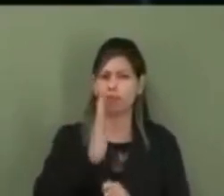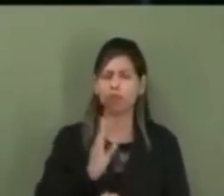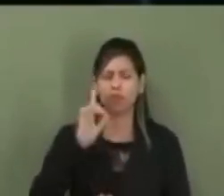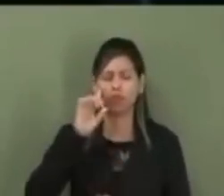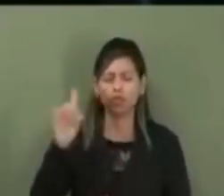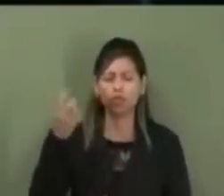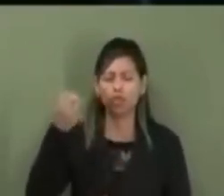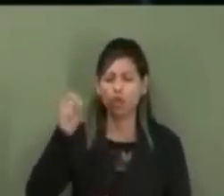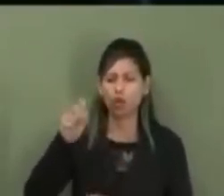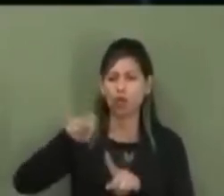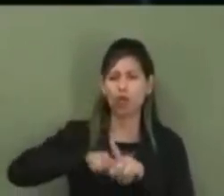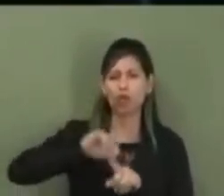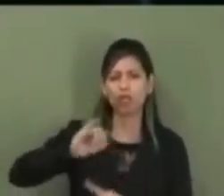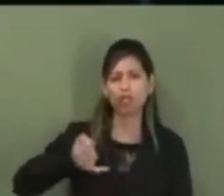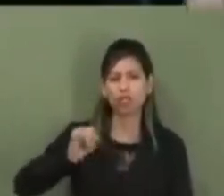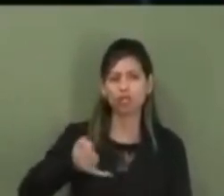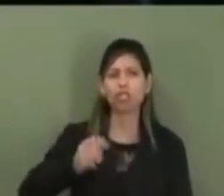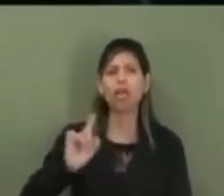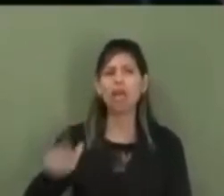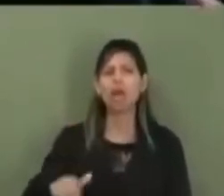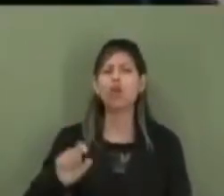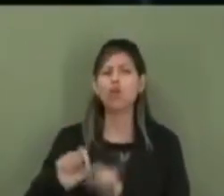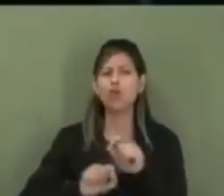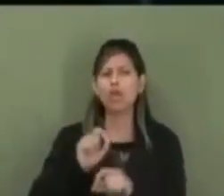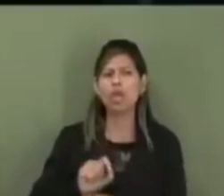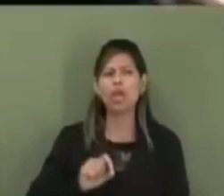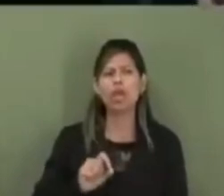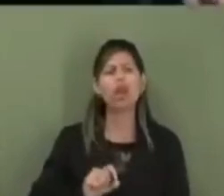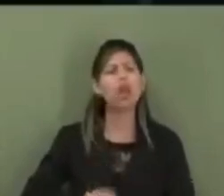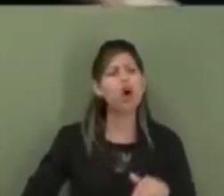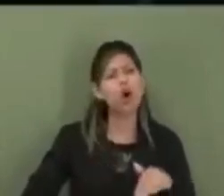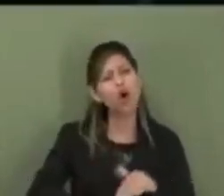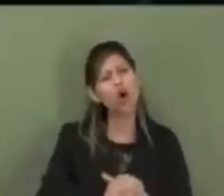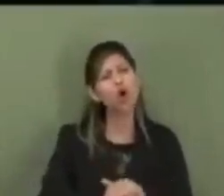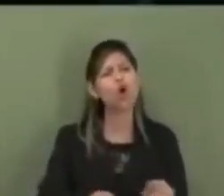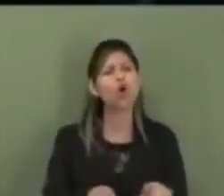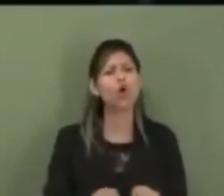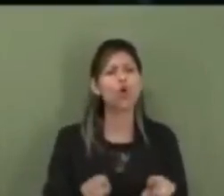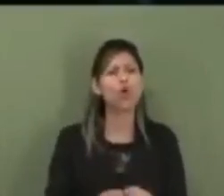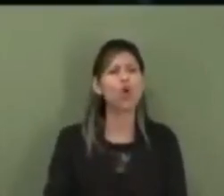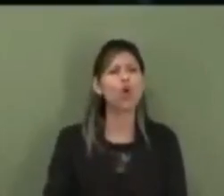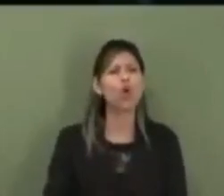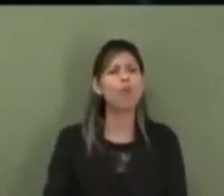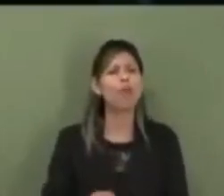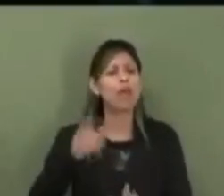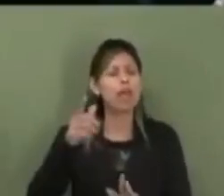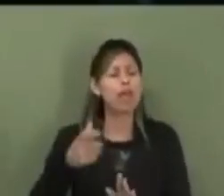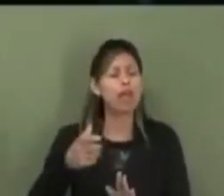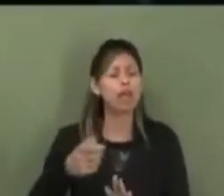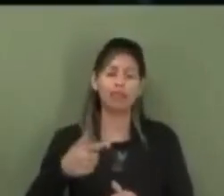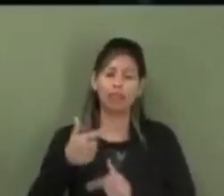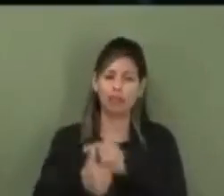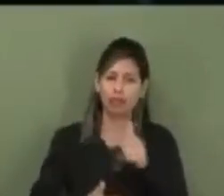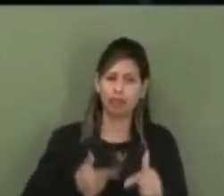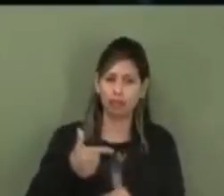janeiro deste ano. Um golpe que estava sendo urdido e que tem o seu nascedouro na prática